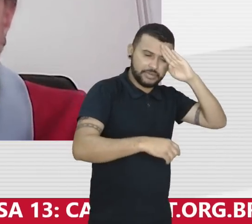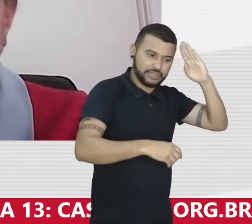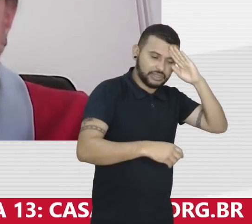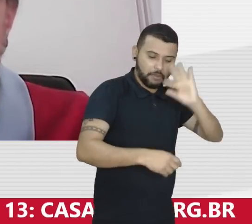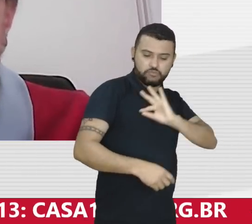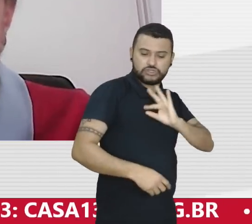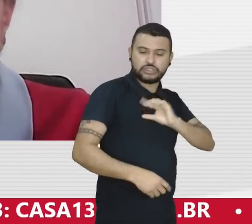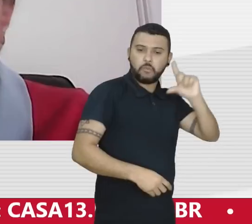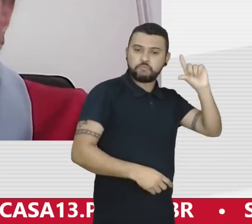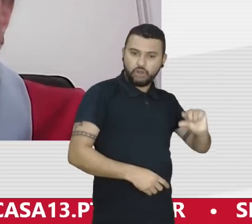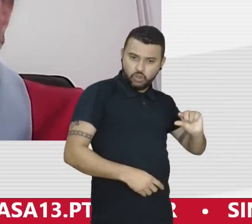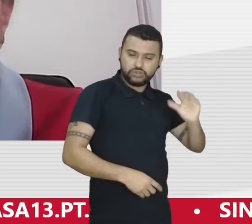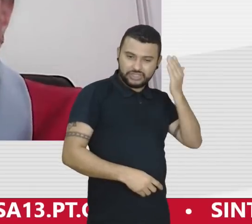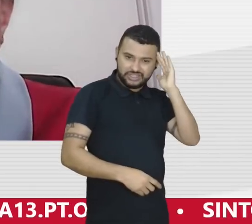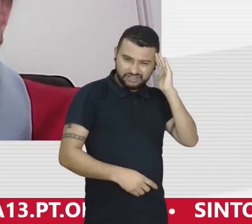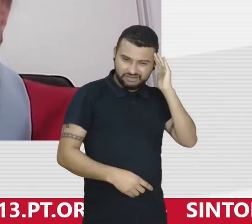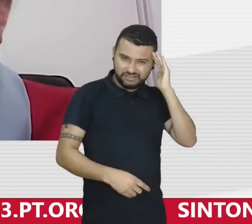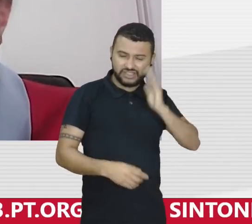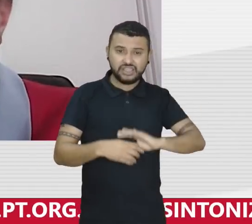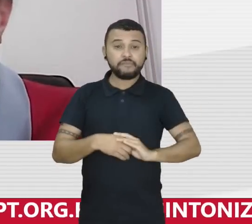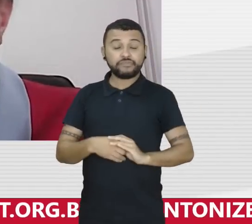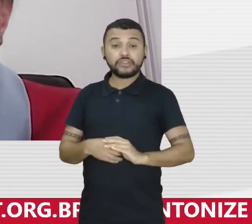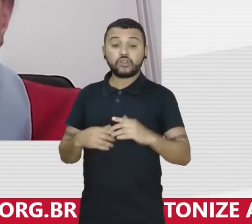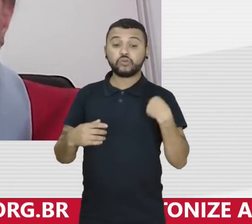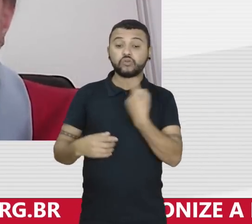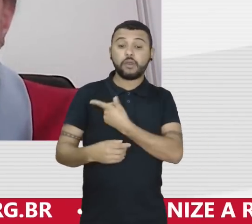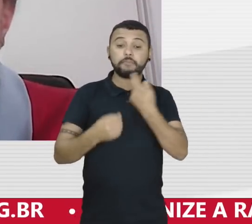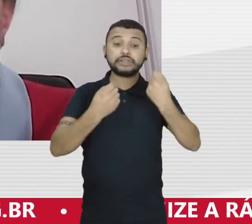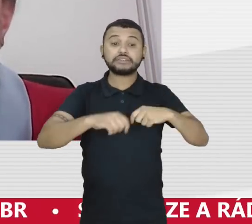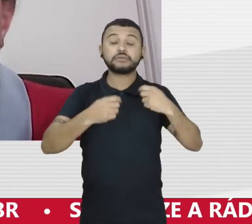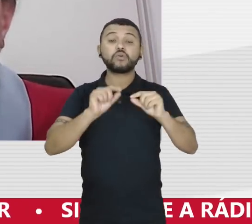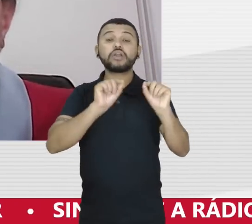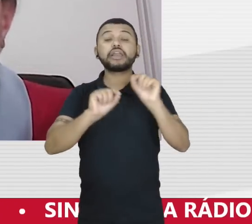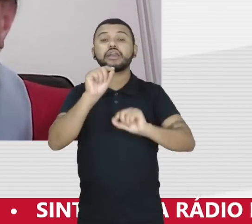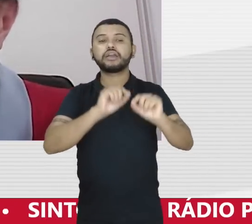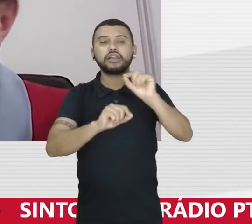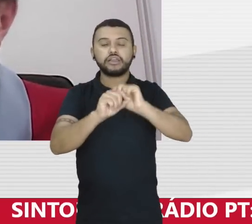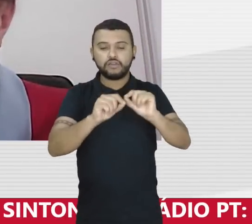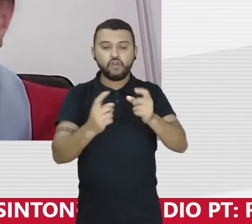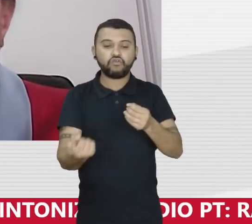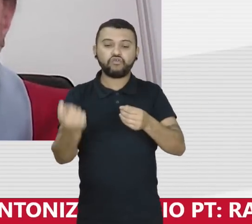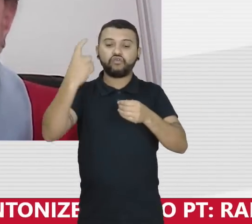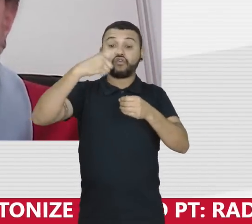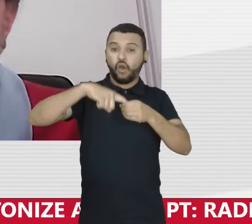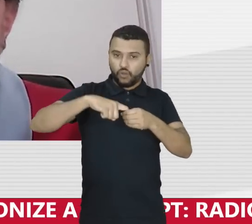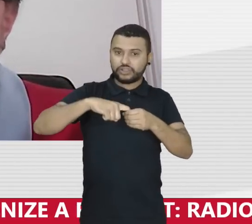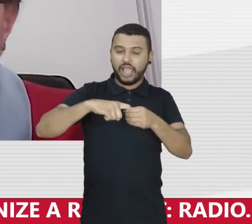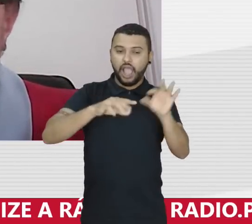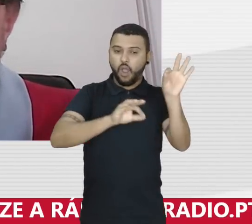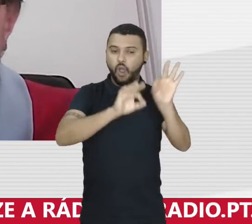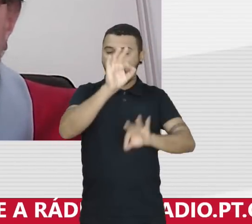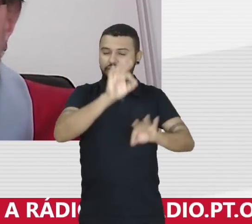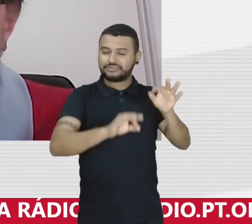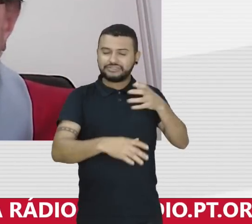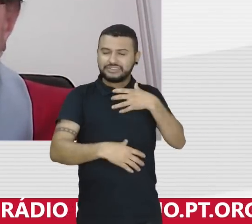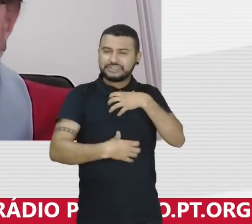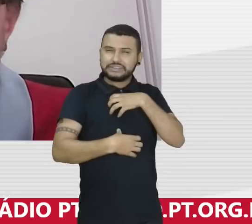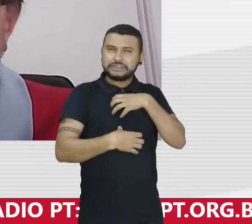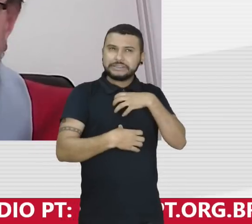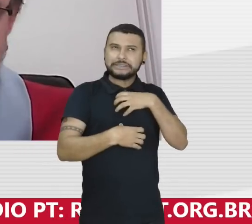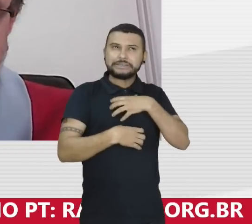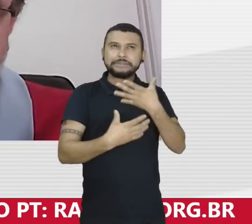policiais do Brasil. Então, nós precisamos realmente retomar, eu vejo com muita